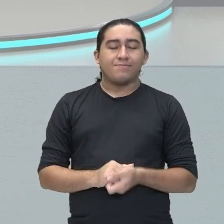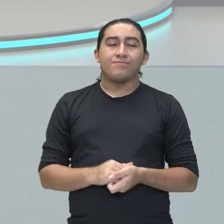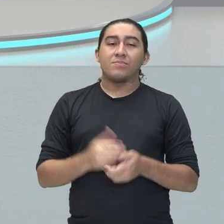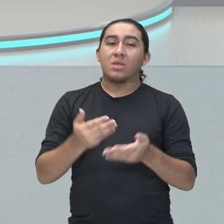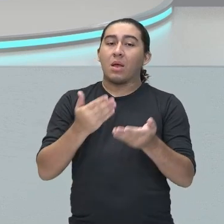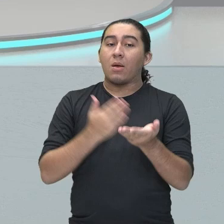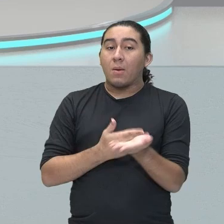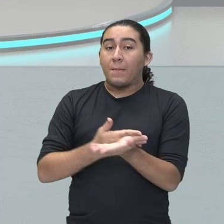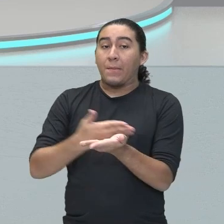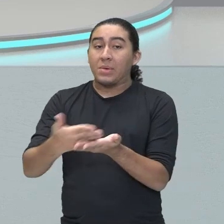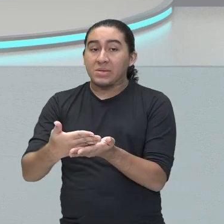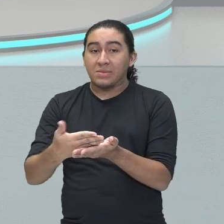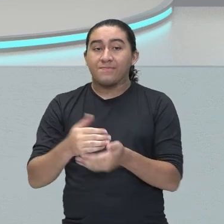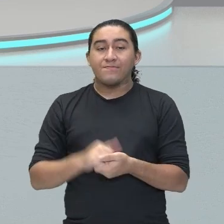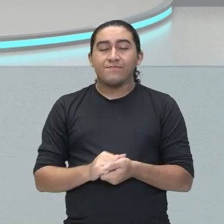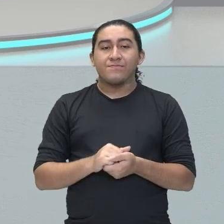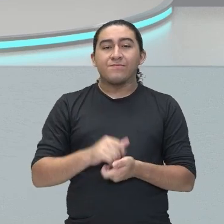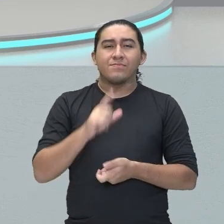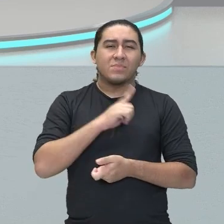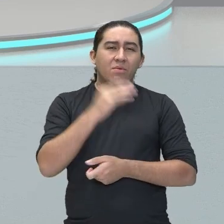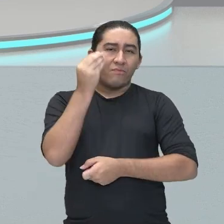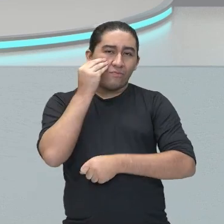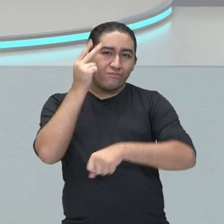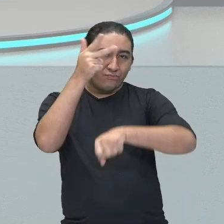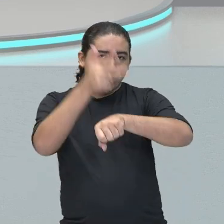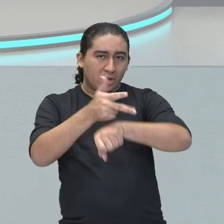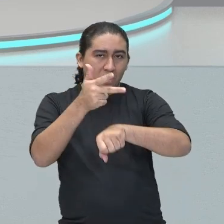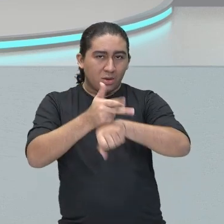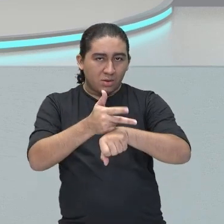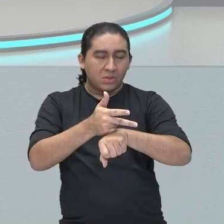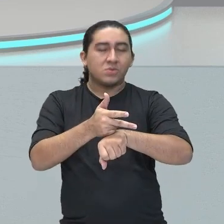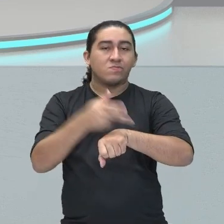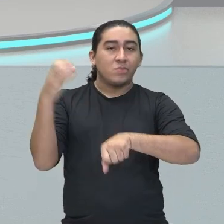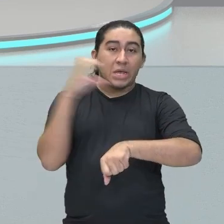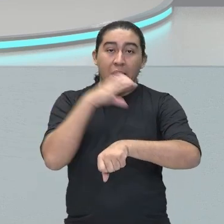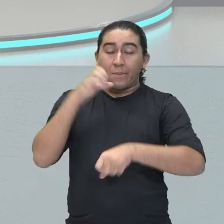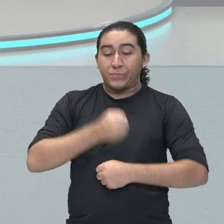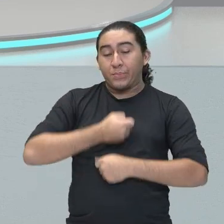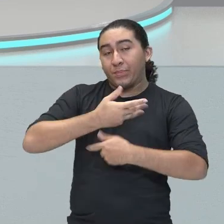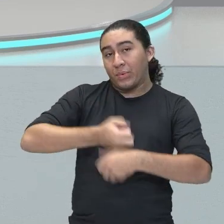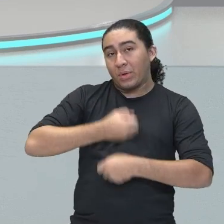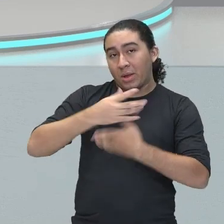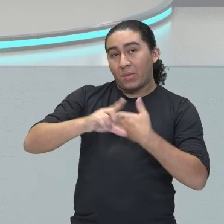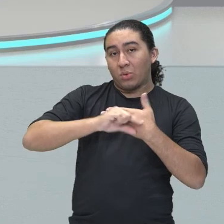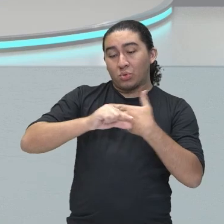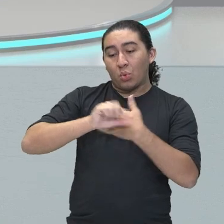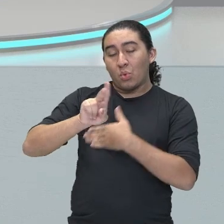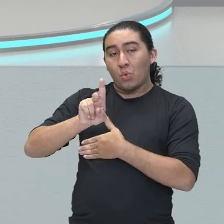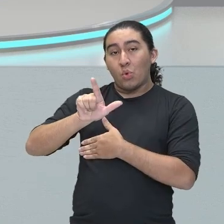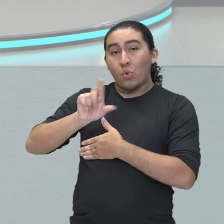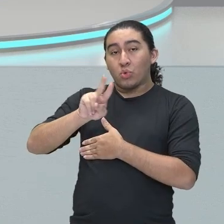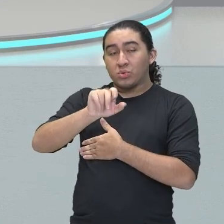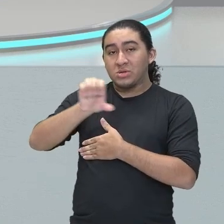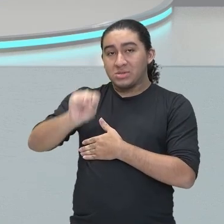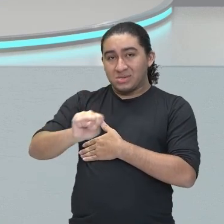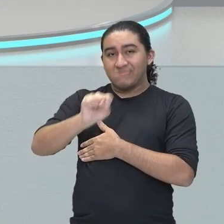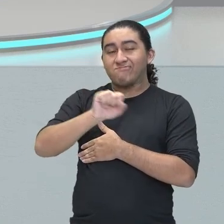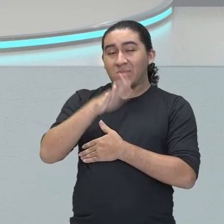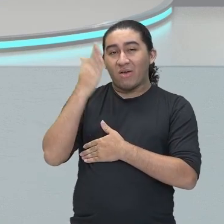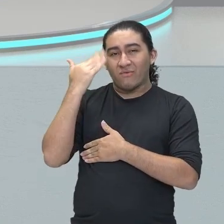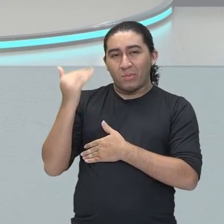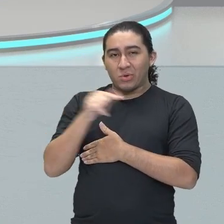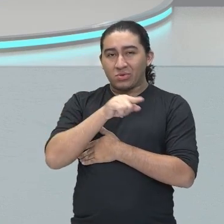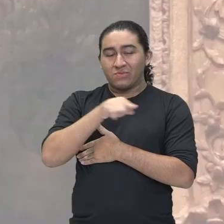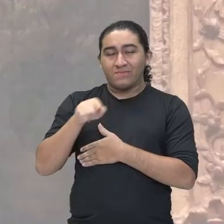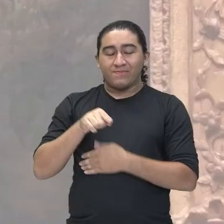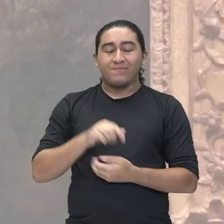começar, nós vamos ver um trecho do poema de Luís Vaz de Camões, muito conhecido.